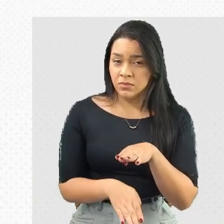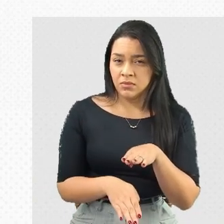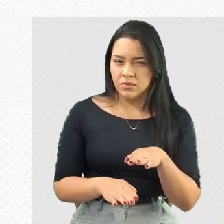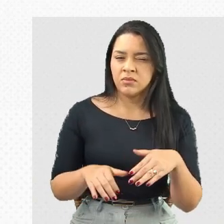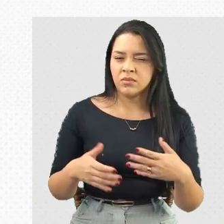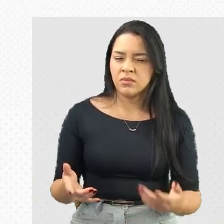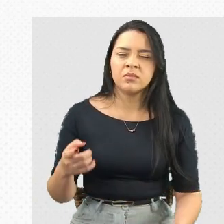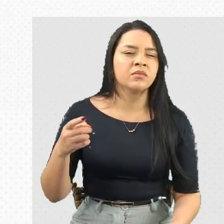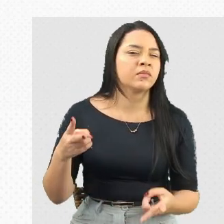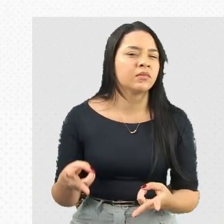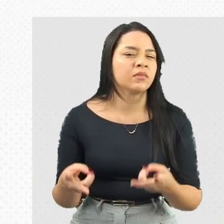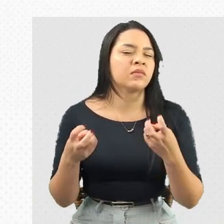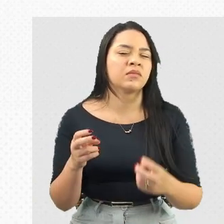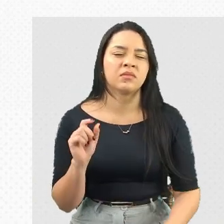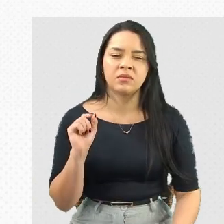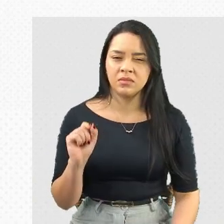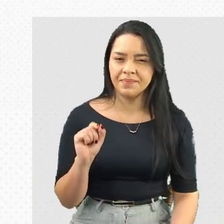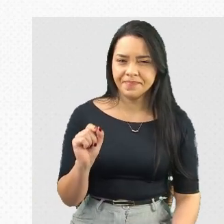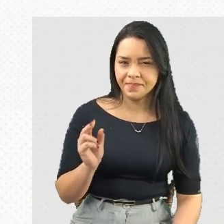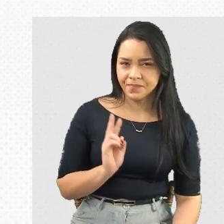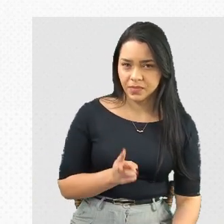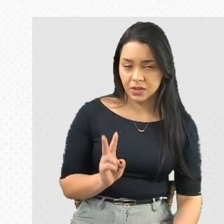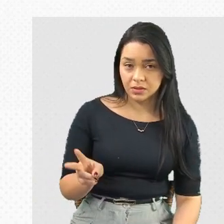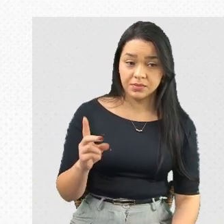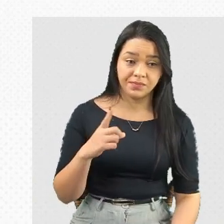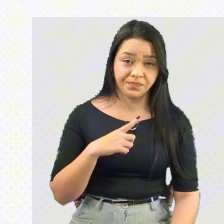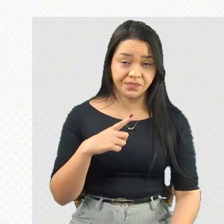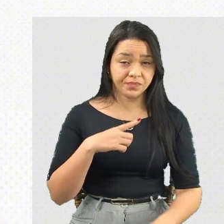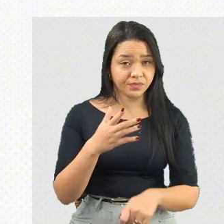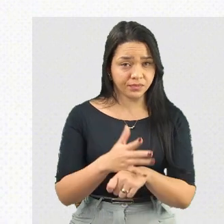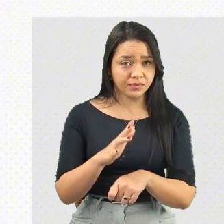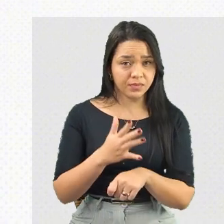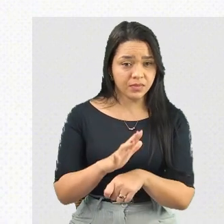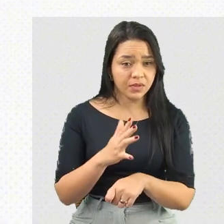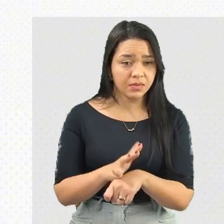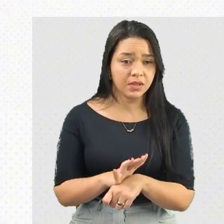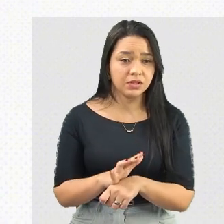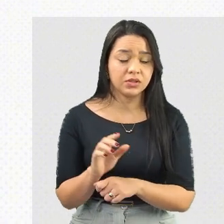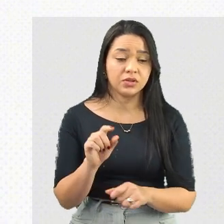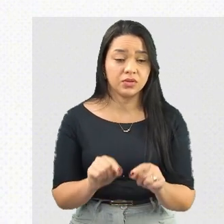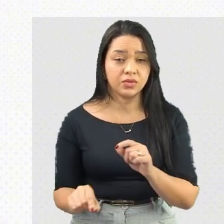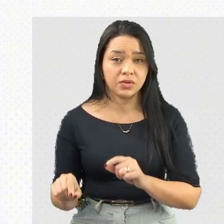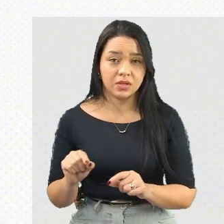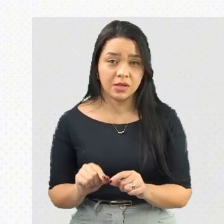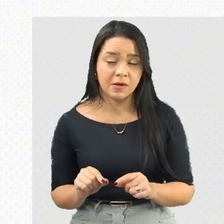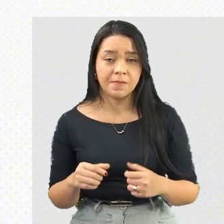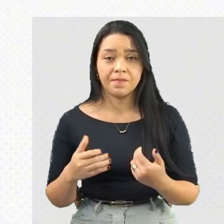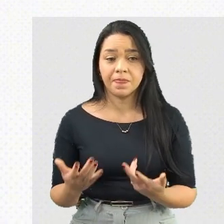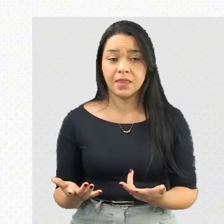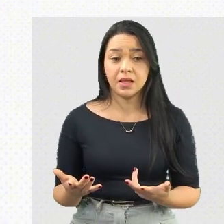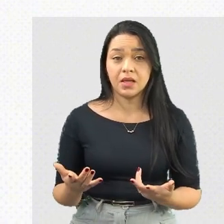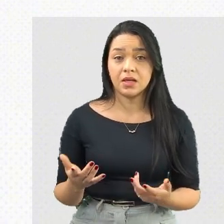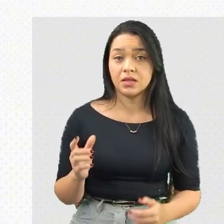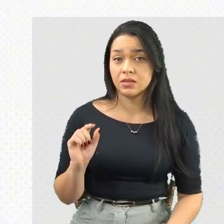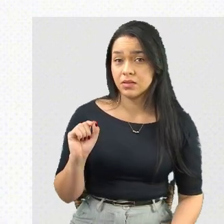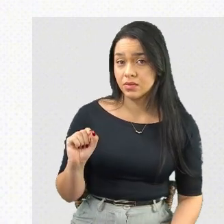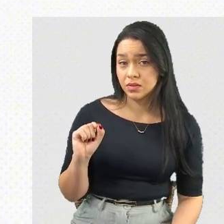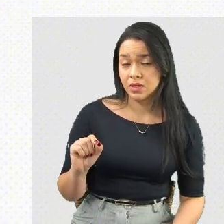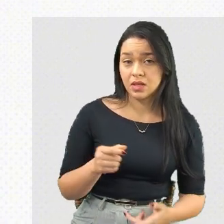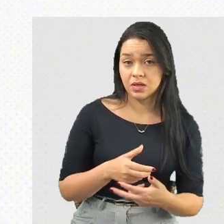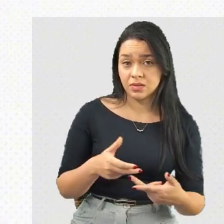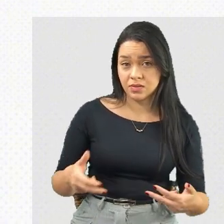Então percebam que a gente sempre faz esse exercício de demarcar que, no mínimo, os